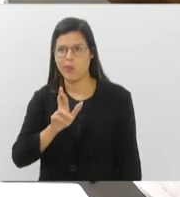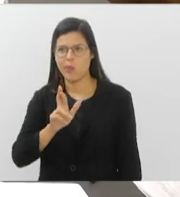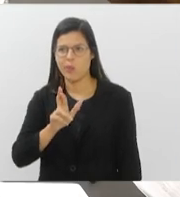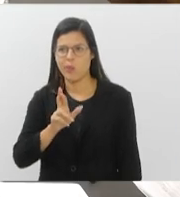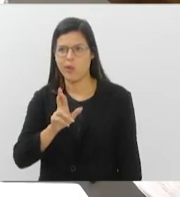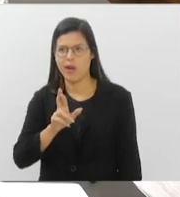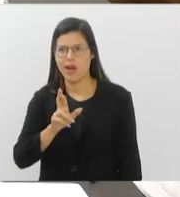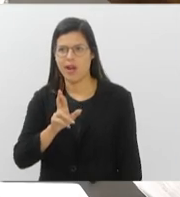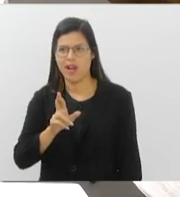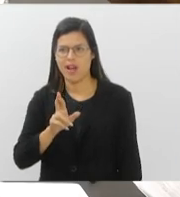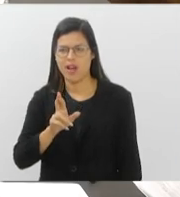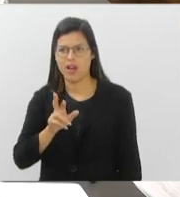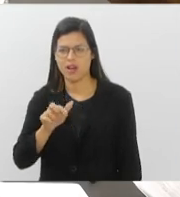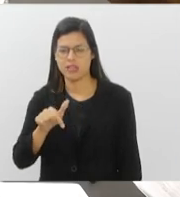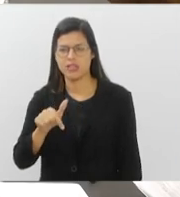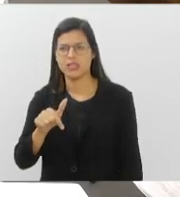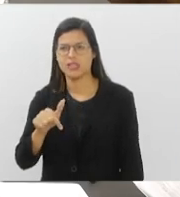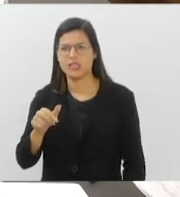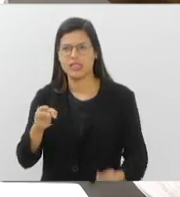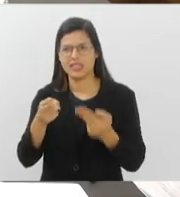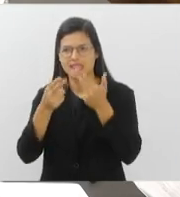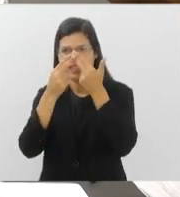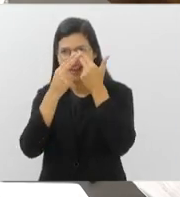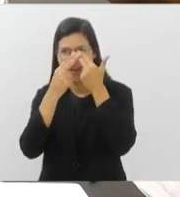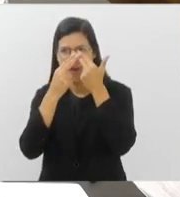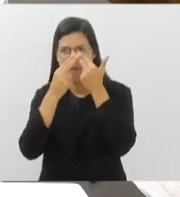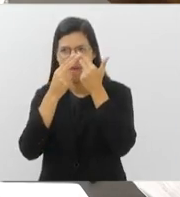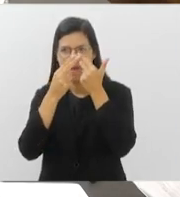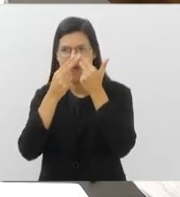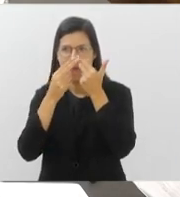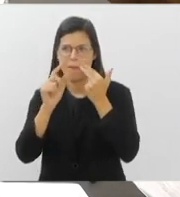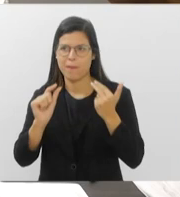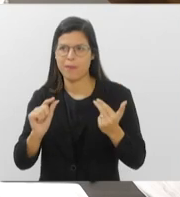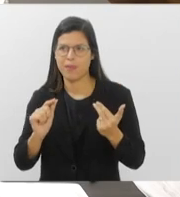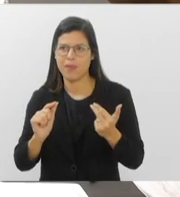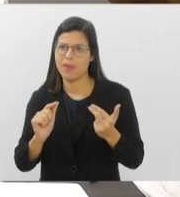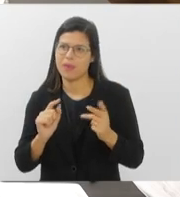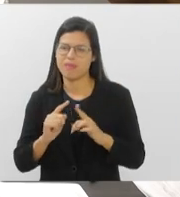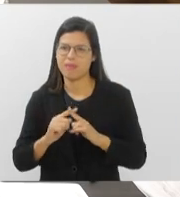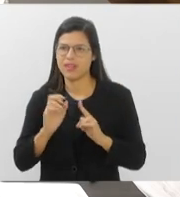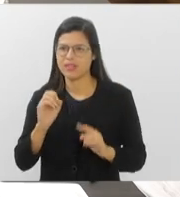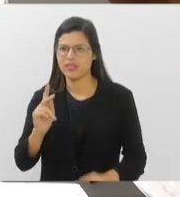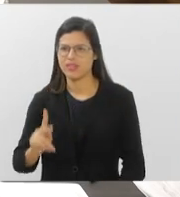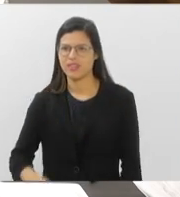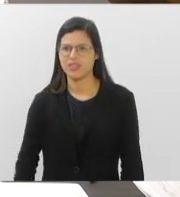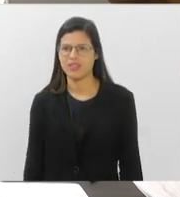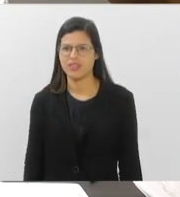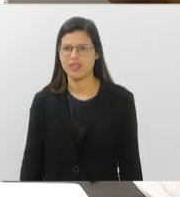Nos causando um trauma moderado por enquanto, mas está valendo.